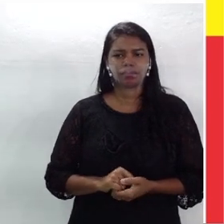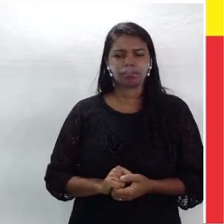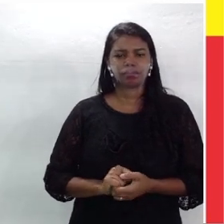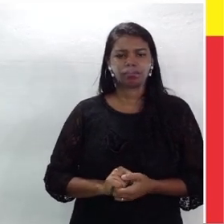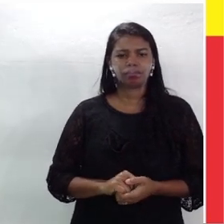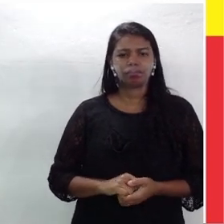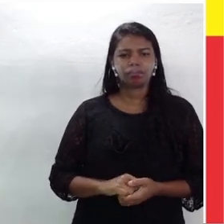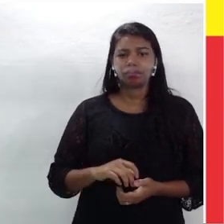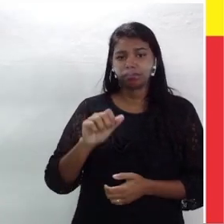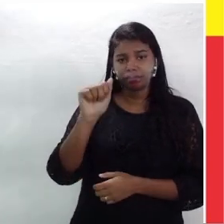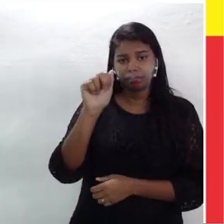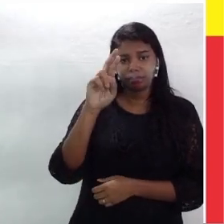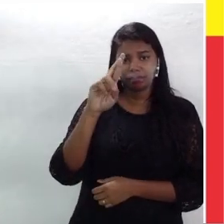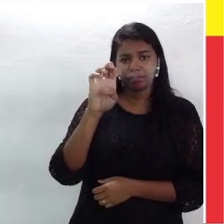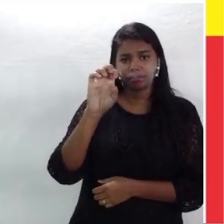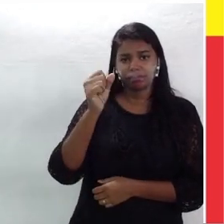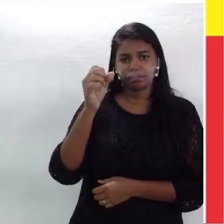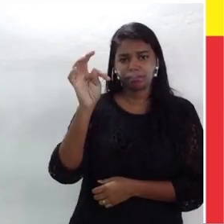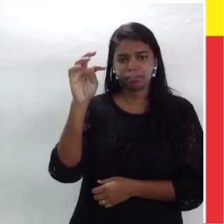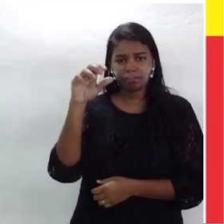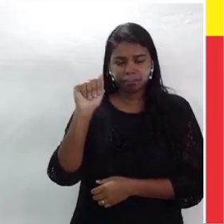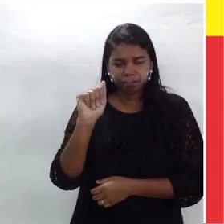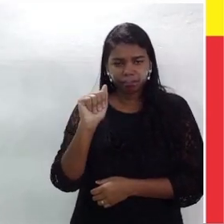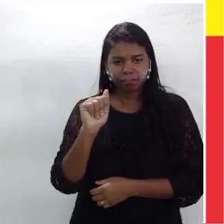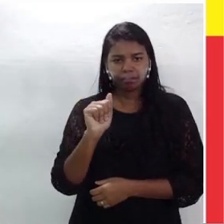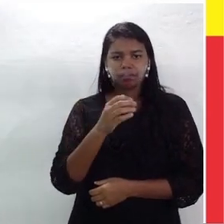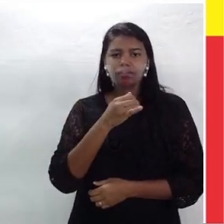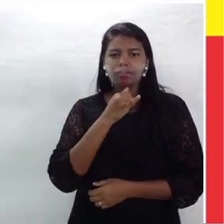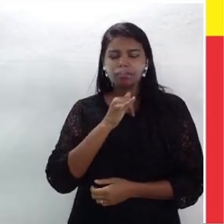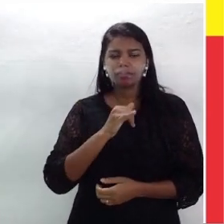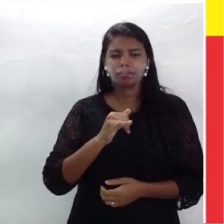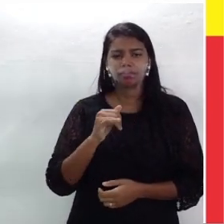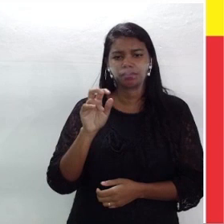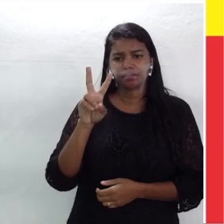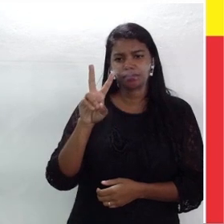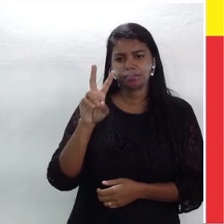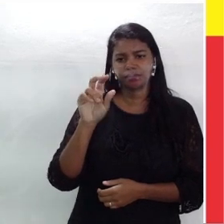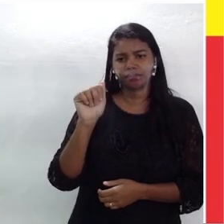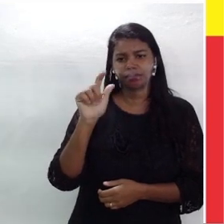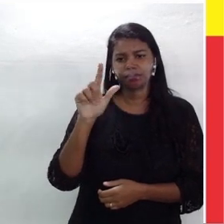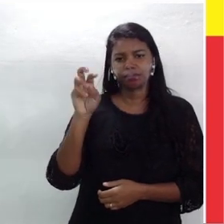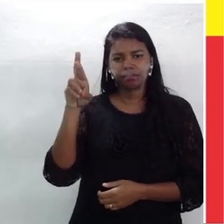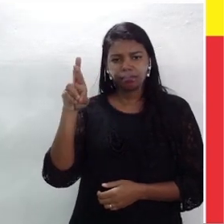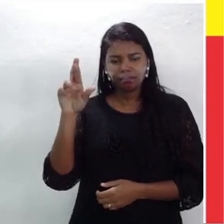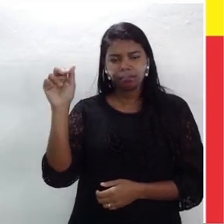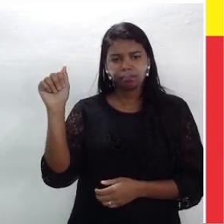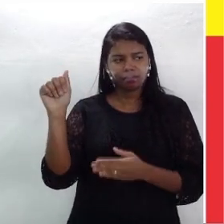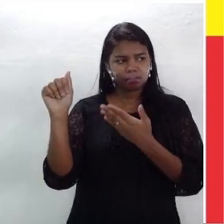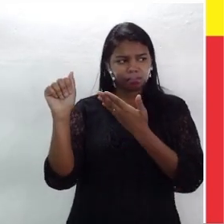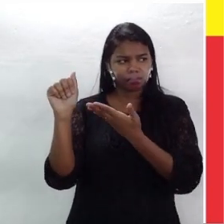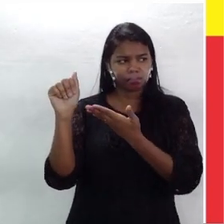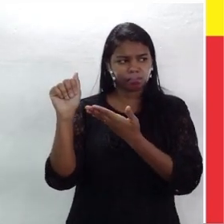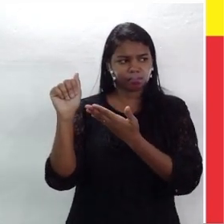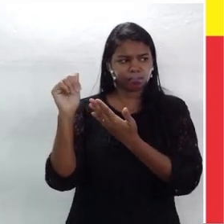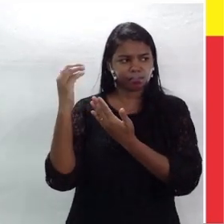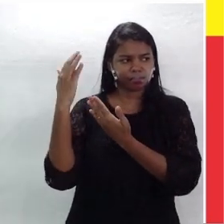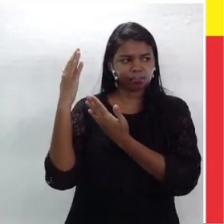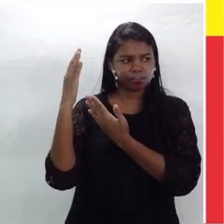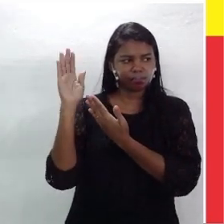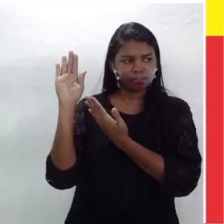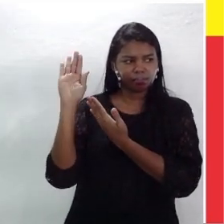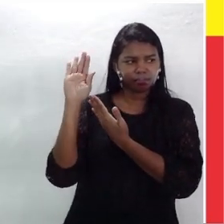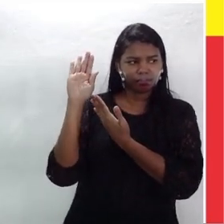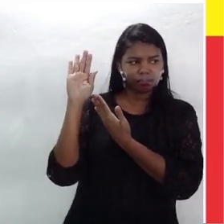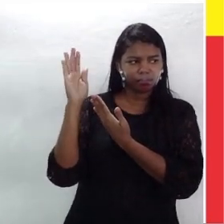Das arestas, nos casos. Então, temos aqui ó, o valor do A aqui, tem o mesmo valor de